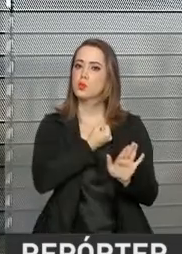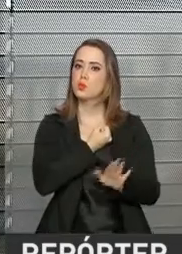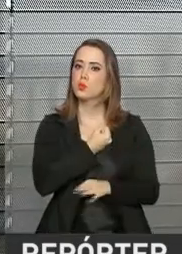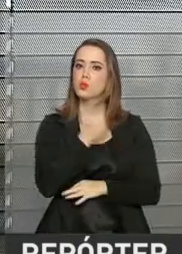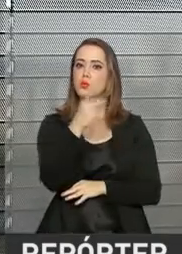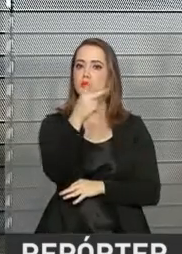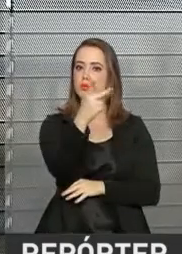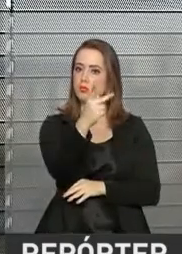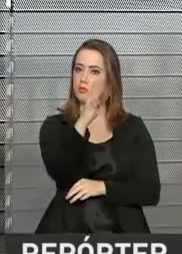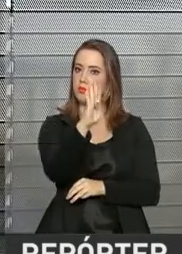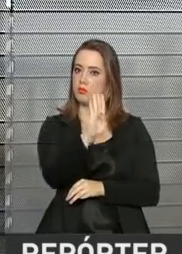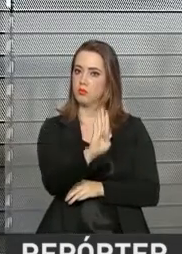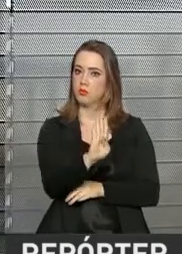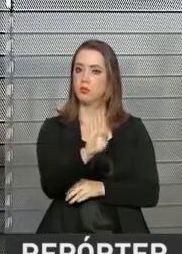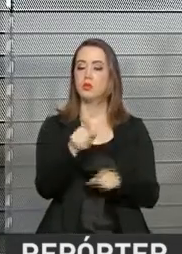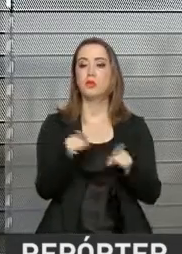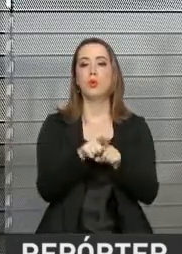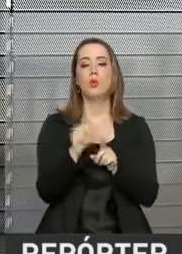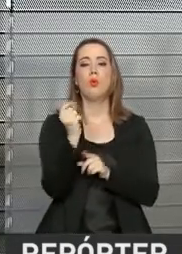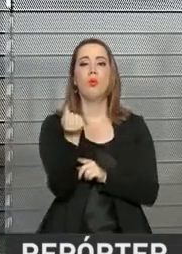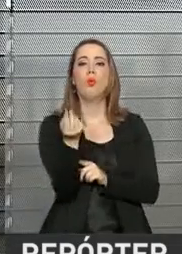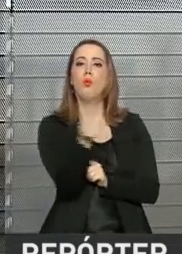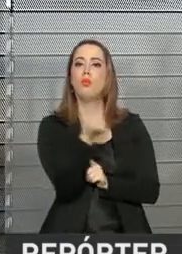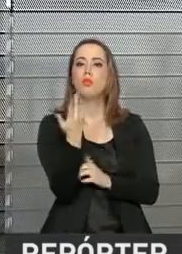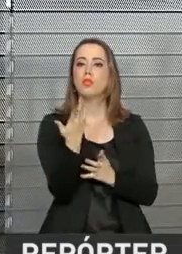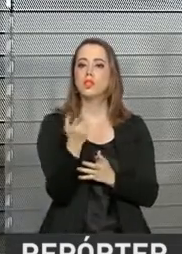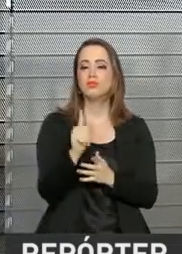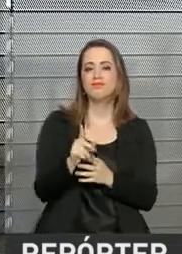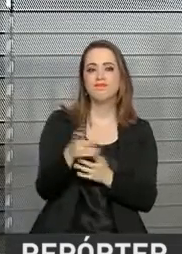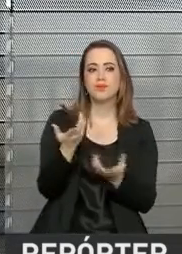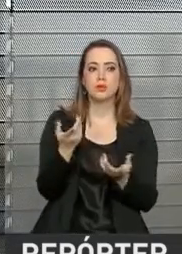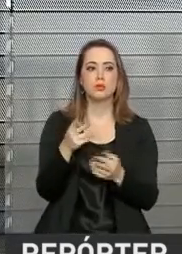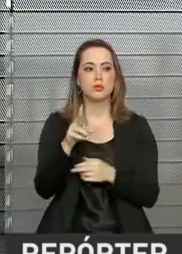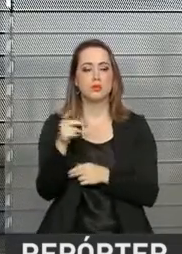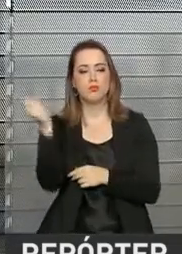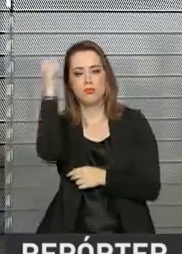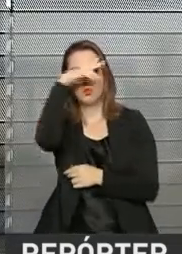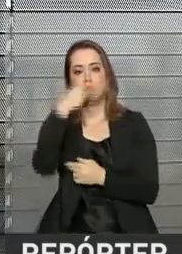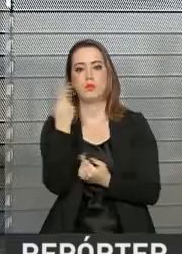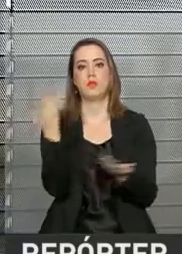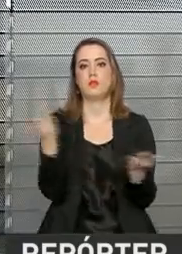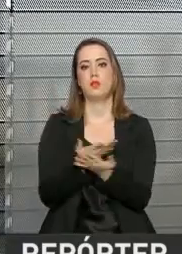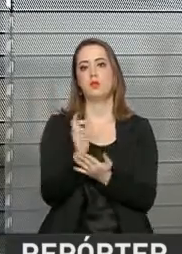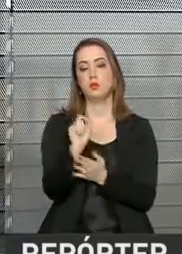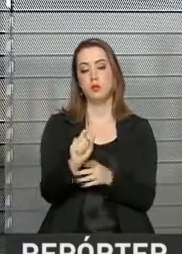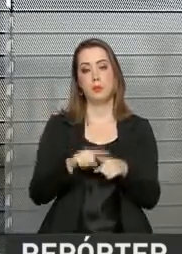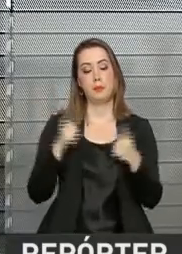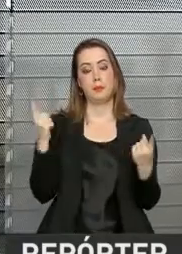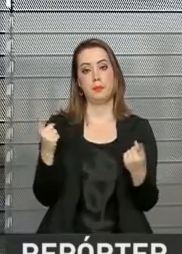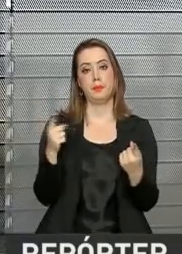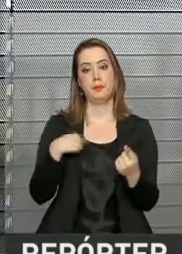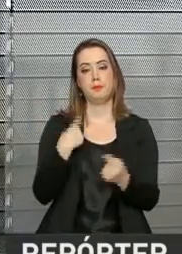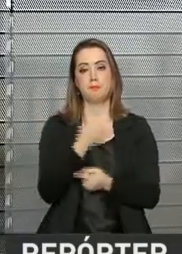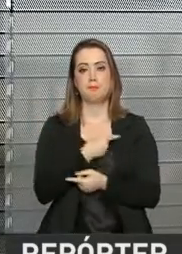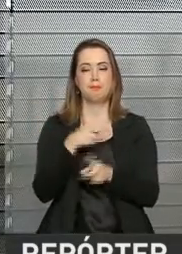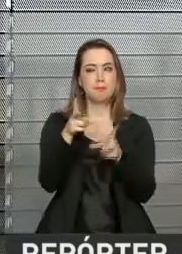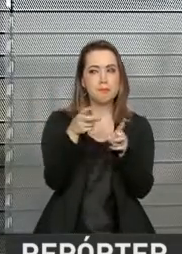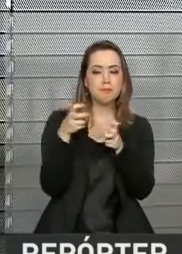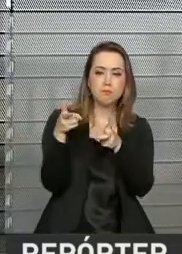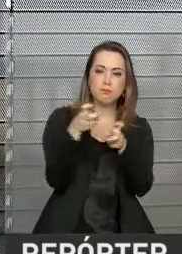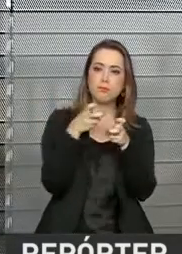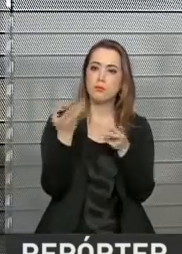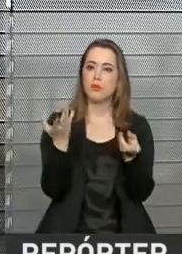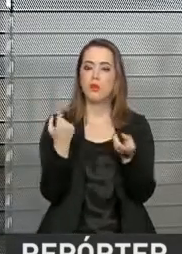ano o quanto vai ser esse pib ainda muito é difícil dizer mas pelo meu melhor pela minha